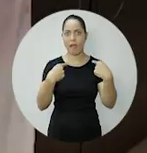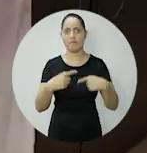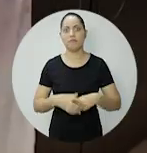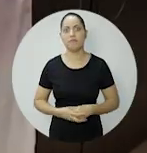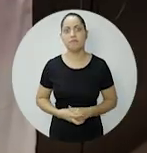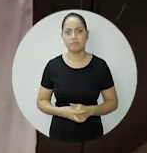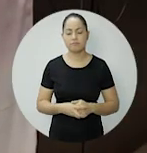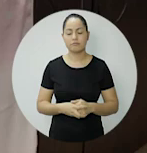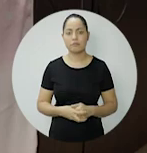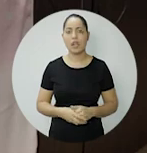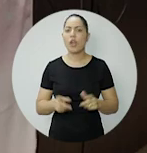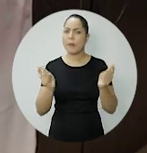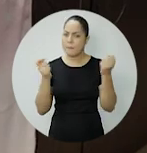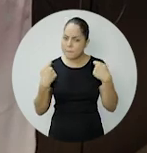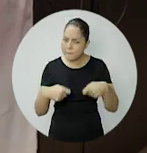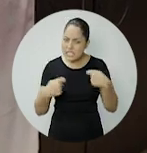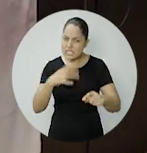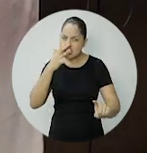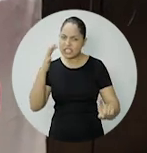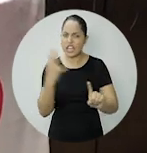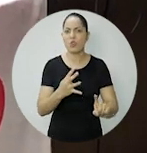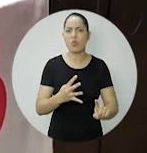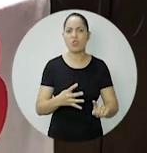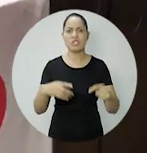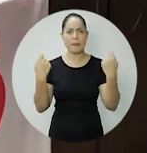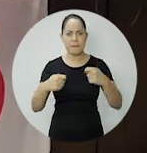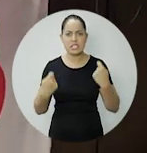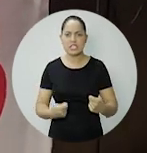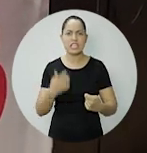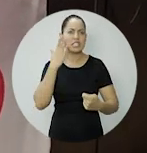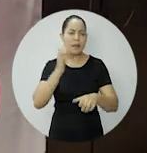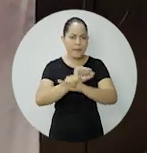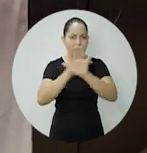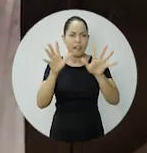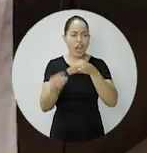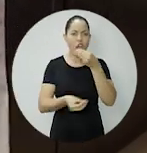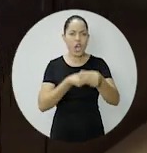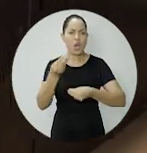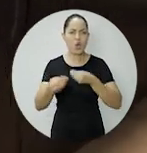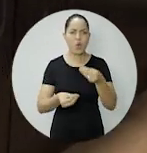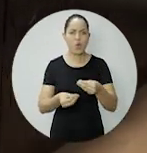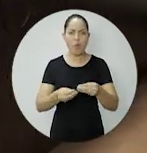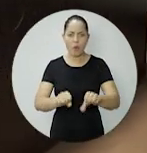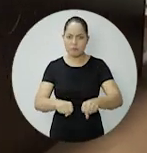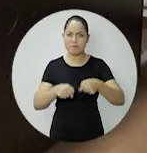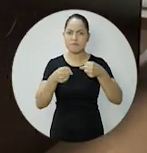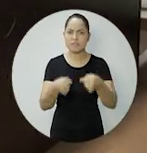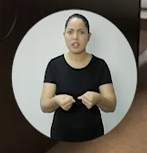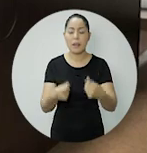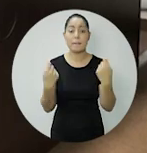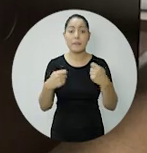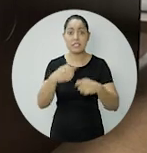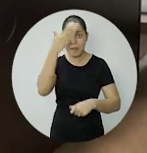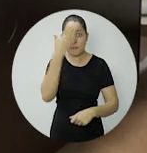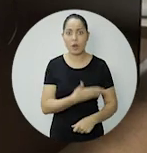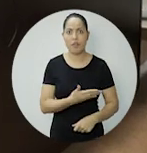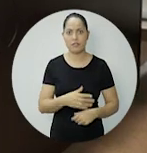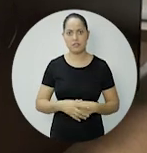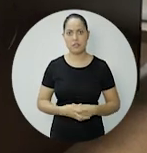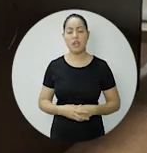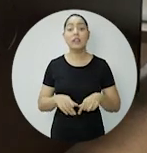abusivas. É preciso de denúncia, é preciso de instrução, é preciso de convicção que se colha das